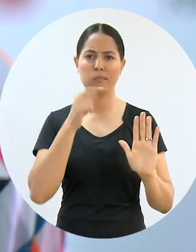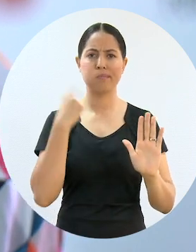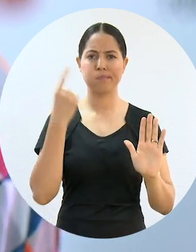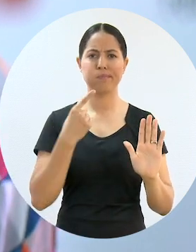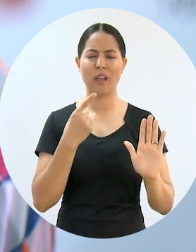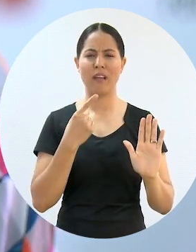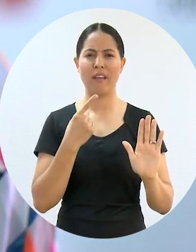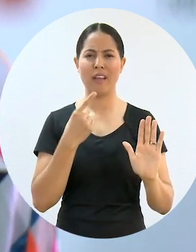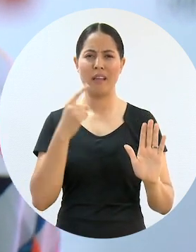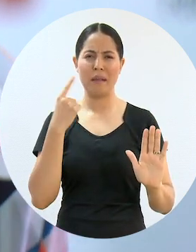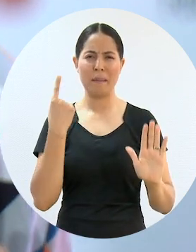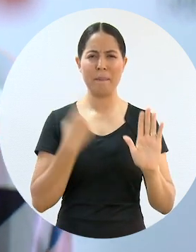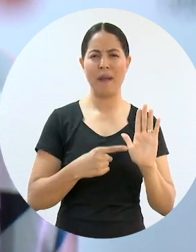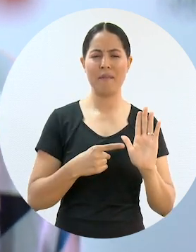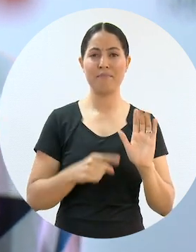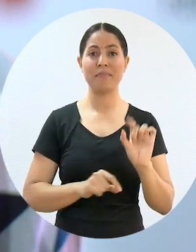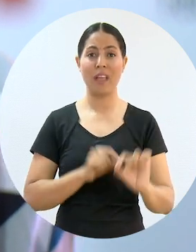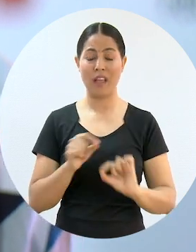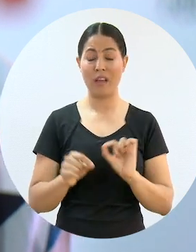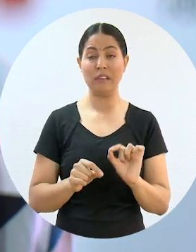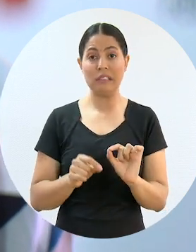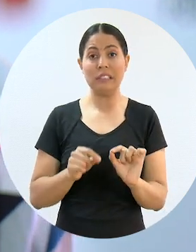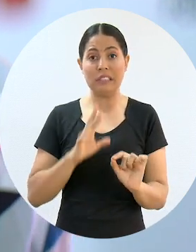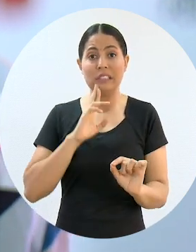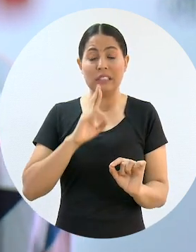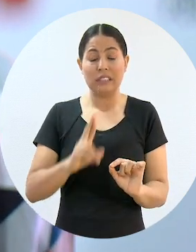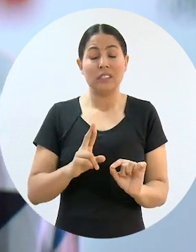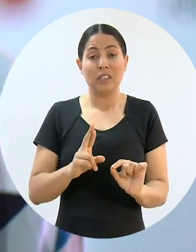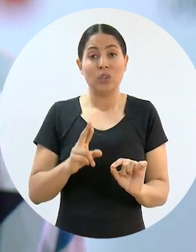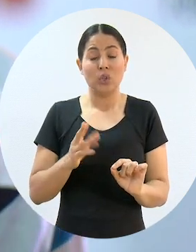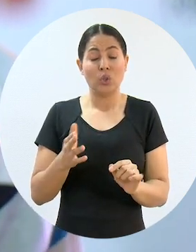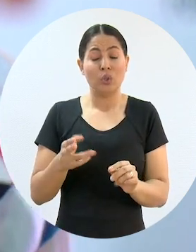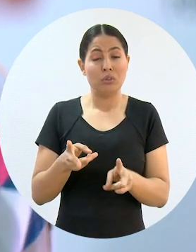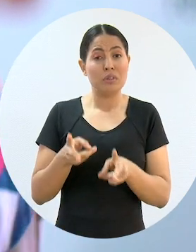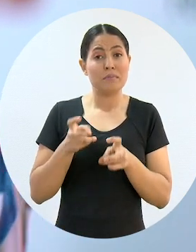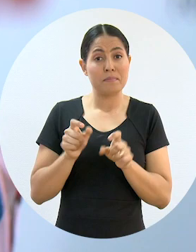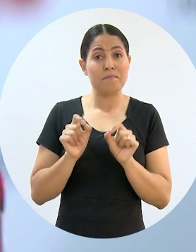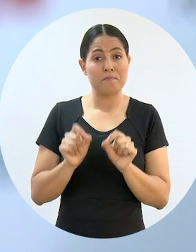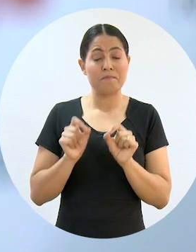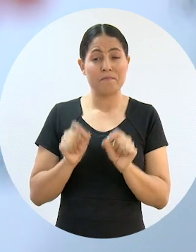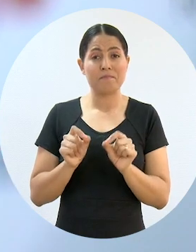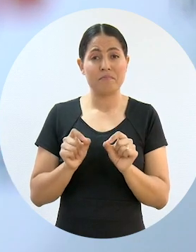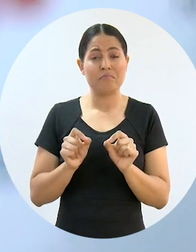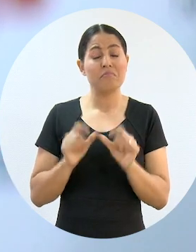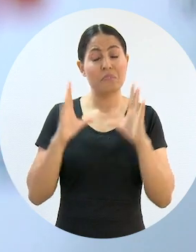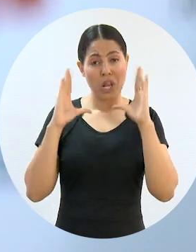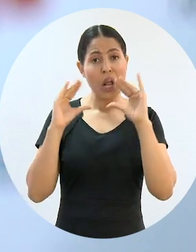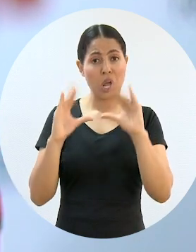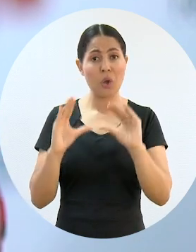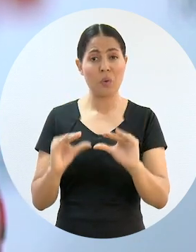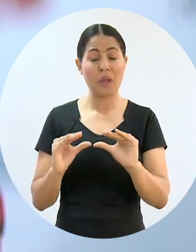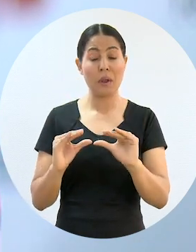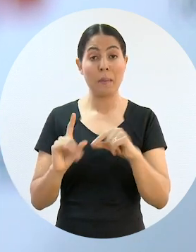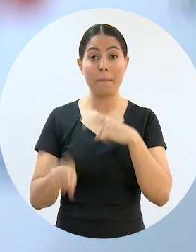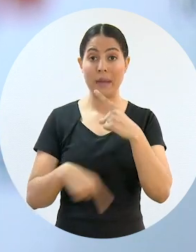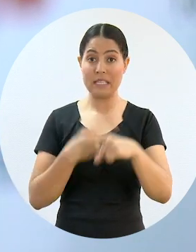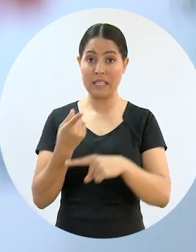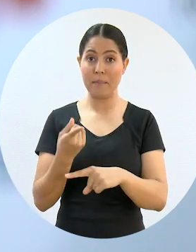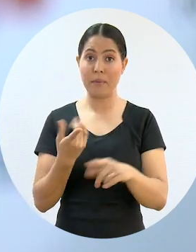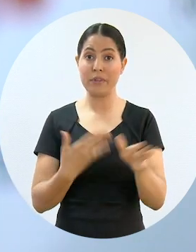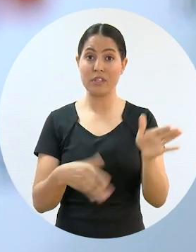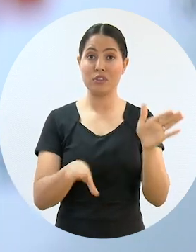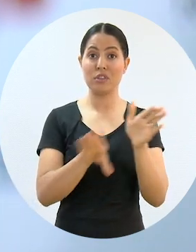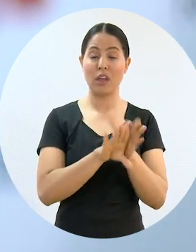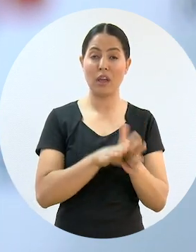de prerrogativas. E a resposta foi um tanto que aparentemente estava tudo tranquilo. Mas